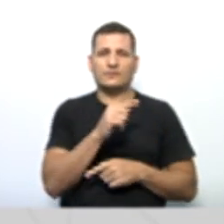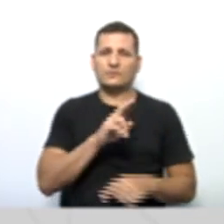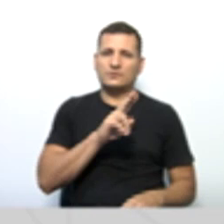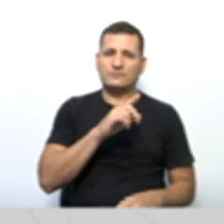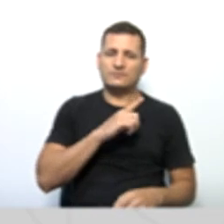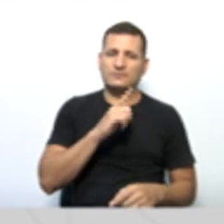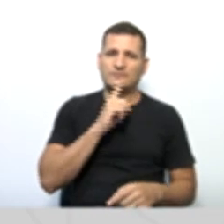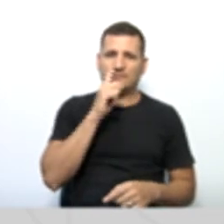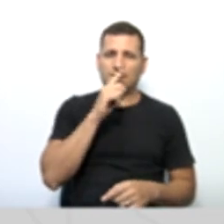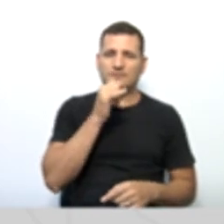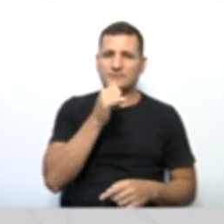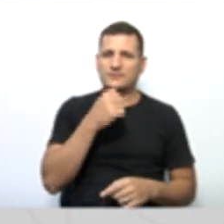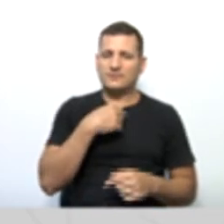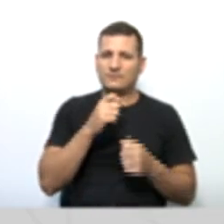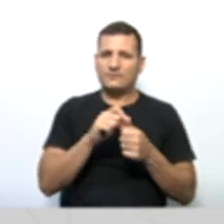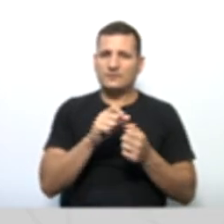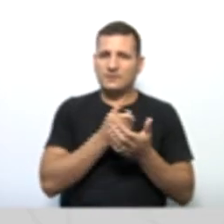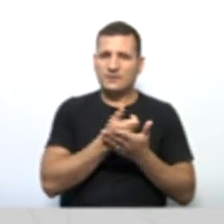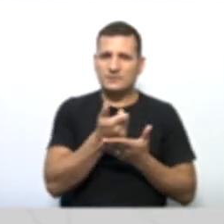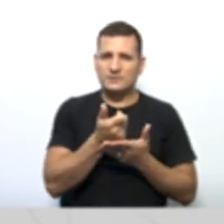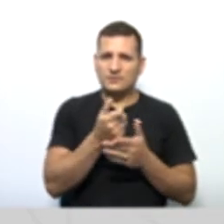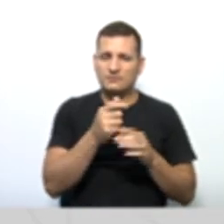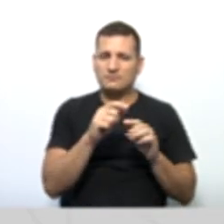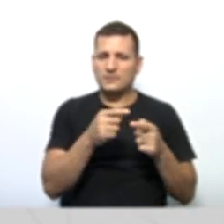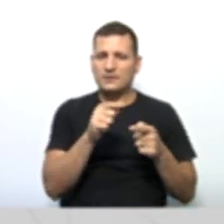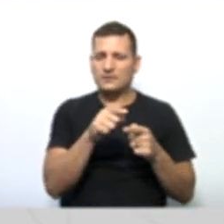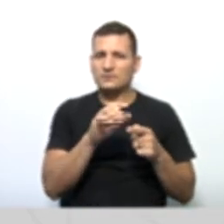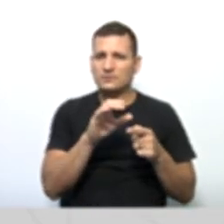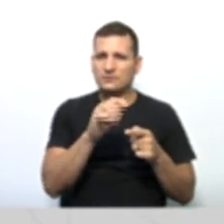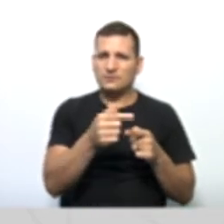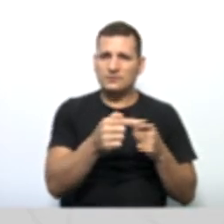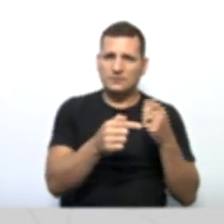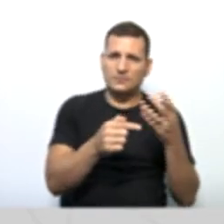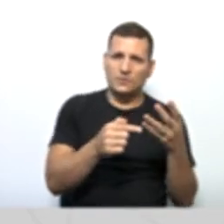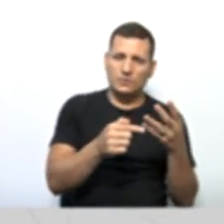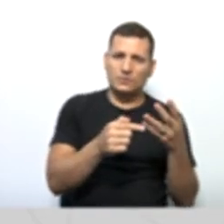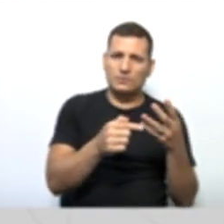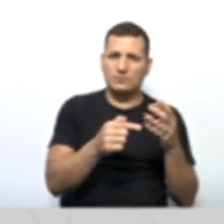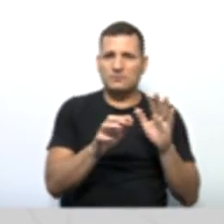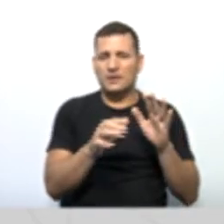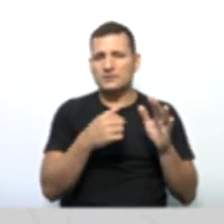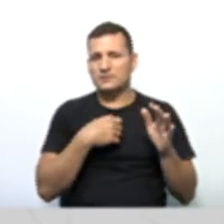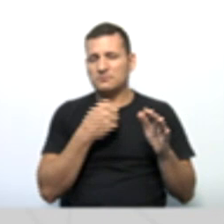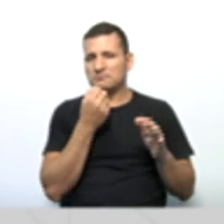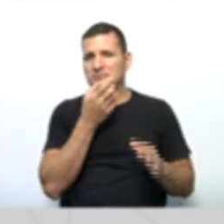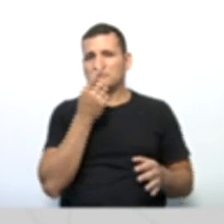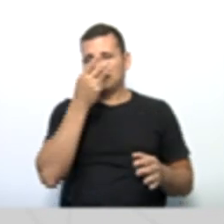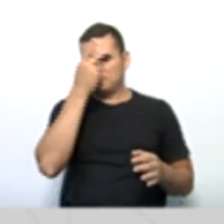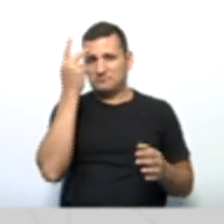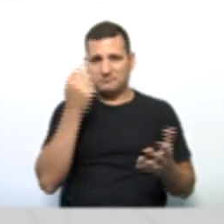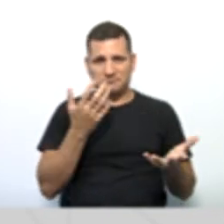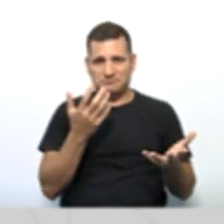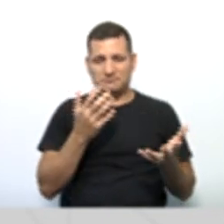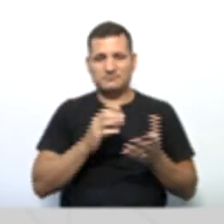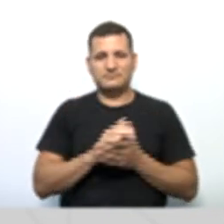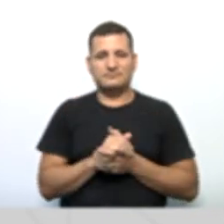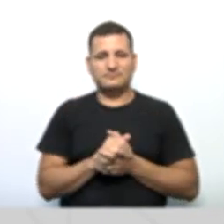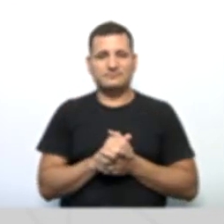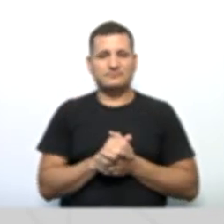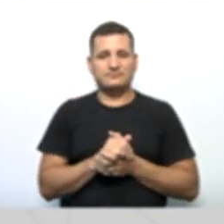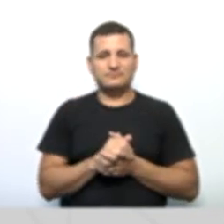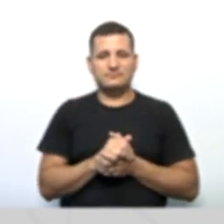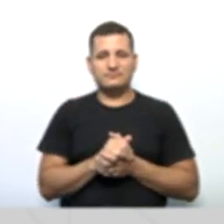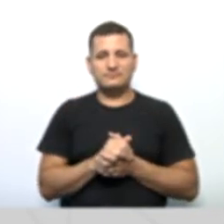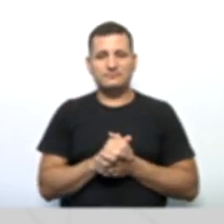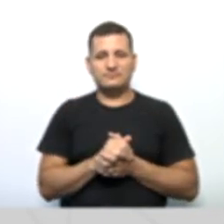eu faço uma ação e sem querer ela causa uma ação boa, mesmo sem intenção, eu fui uma boa pessoa, não é verdade? É verdade. É até interessante,